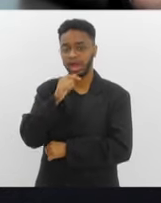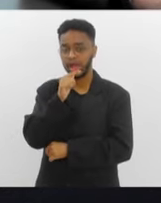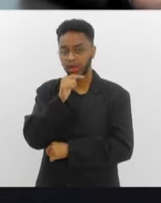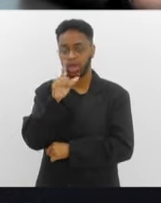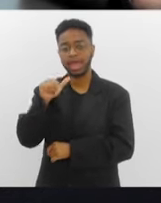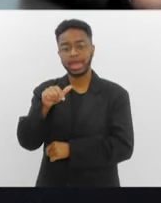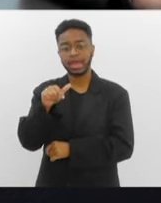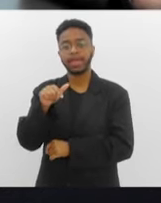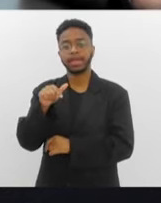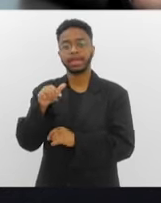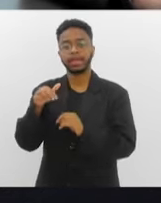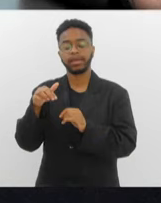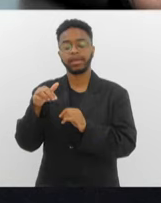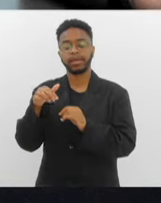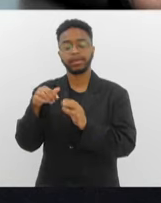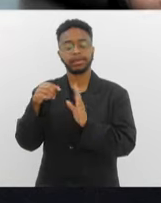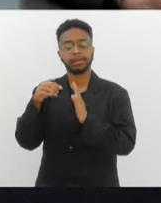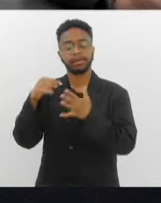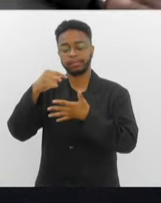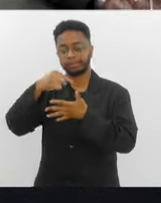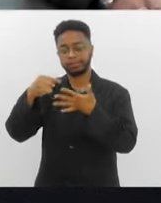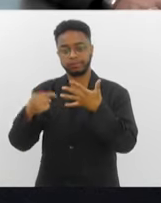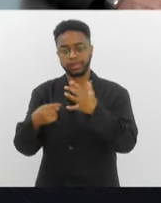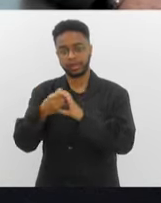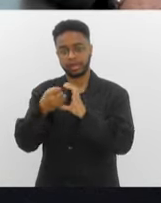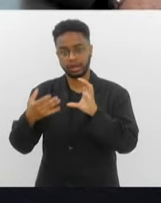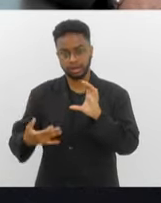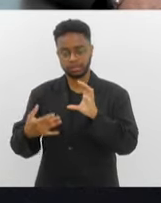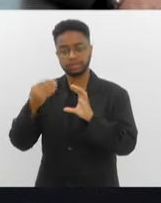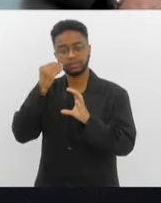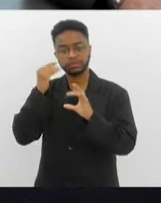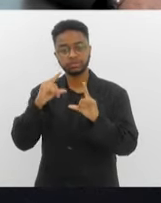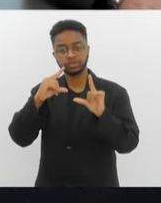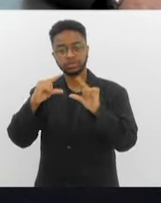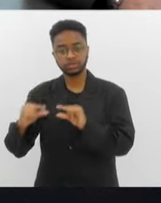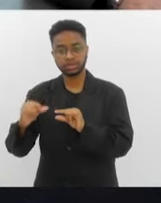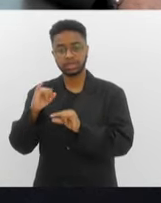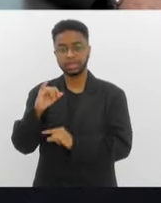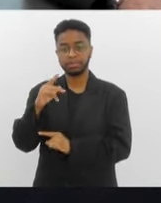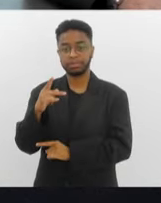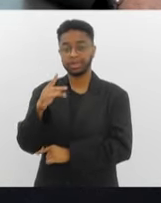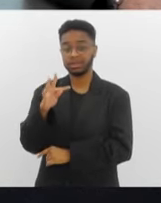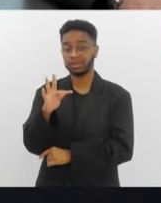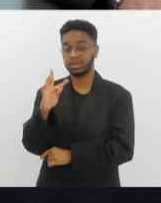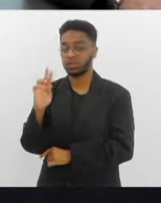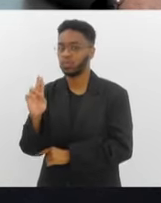para você ter uma minoração do IPTU.